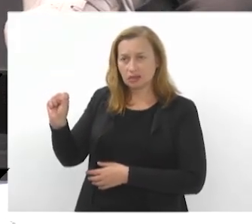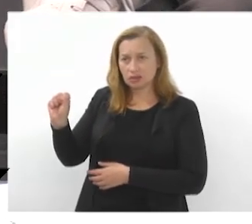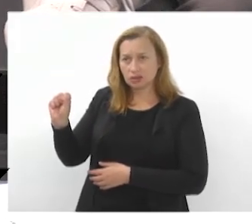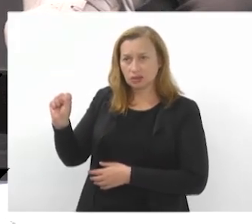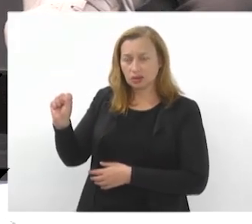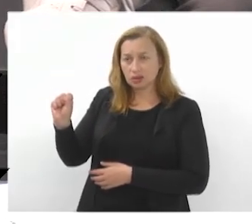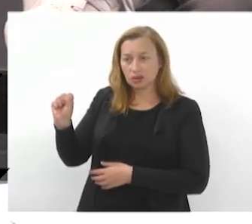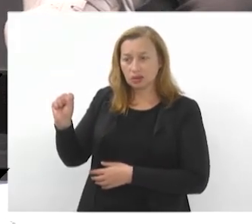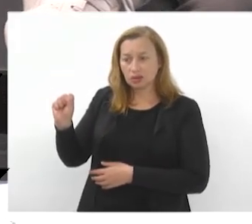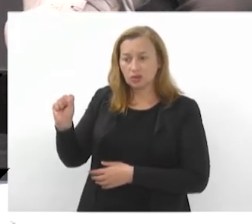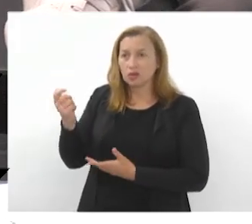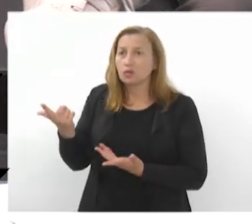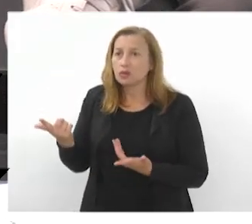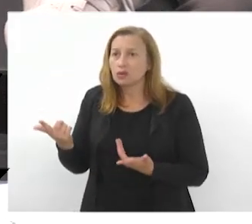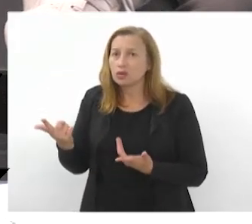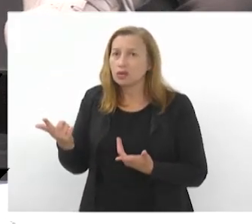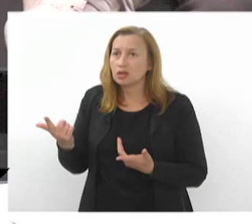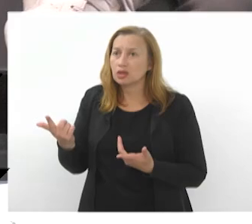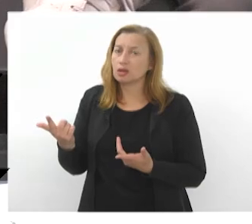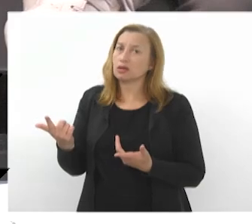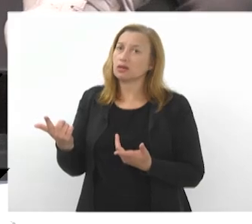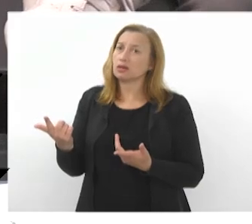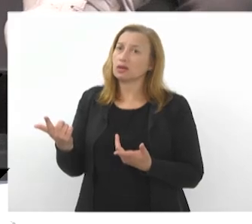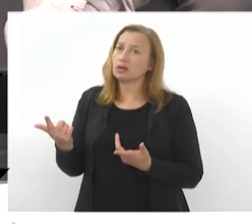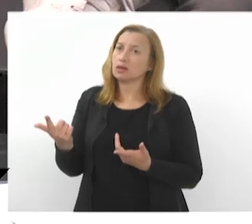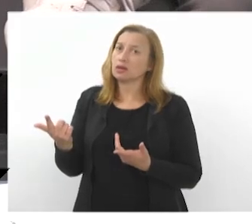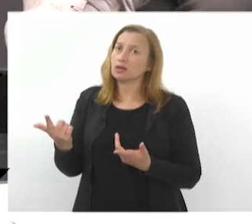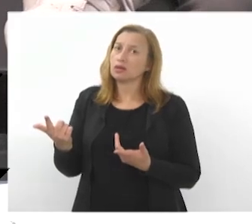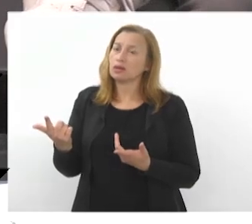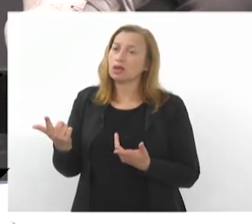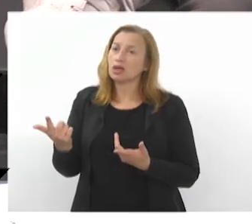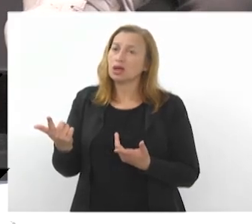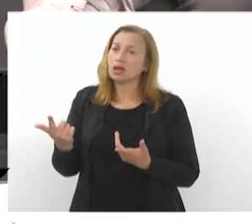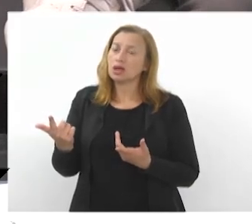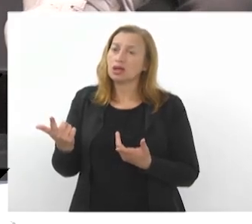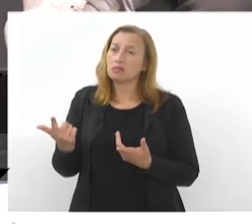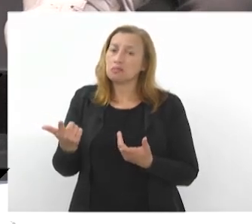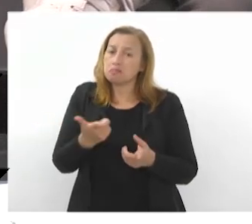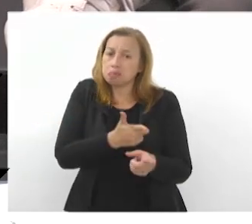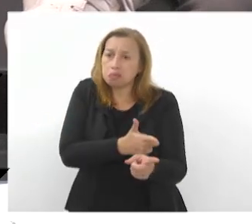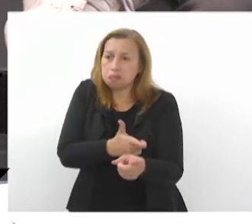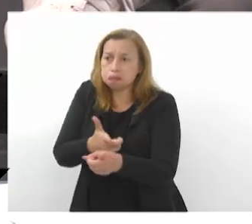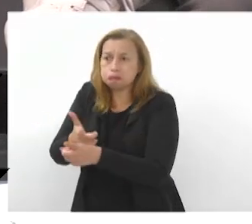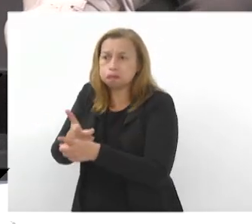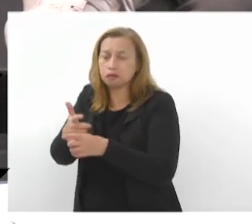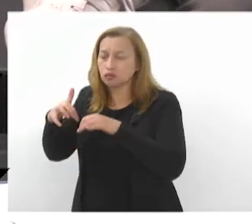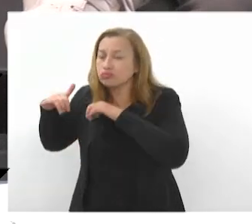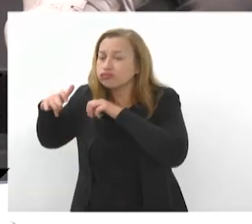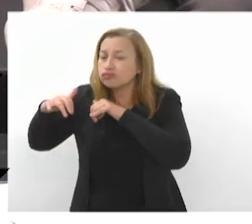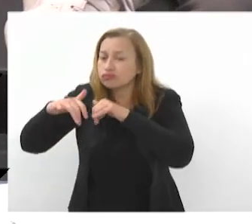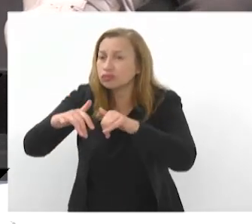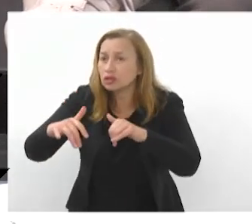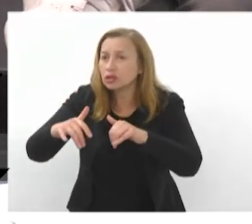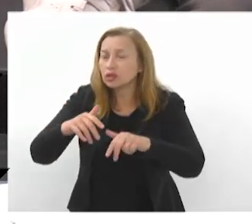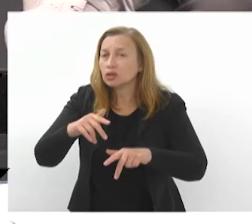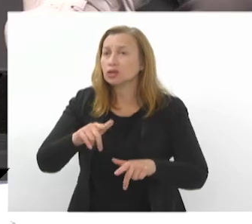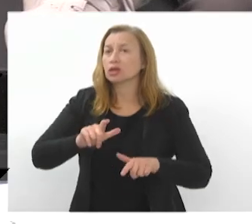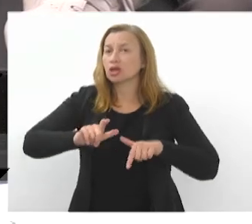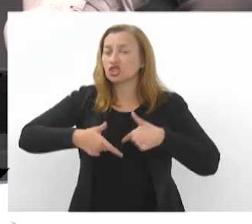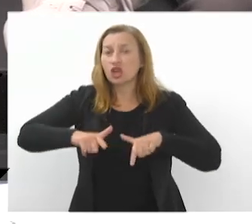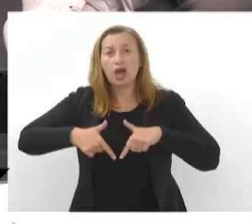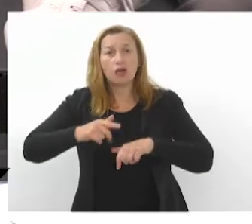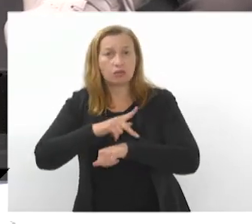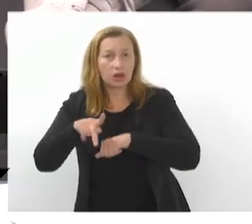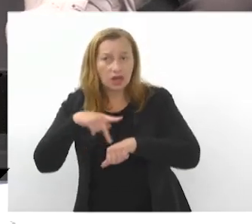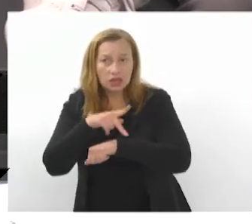cometeu uma barbaridade quando fez a invasão a